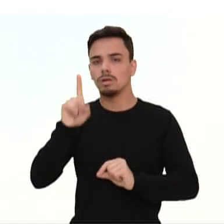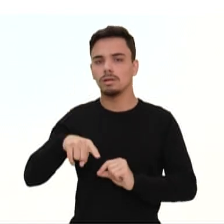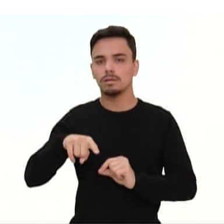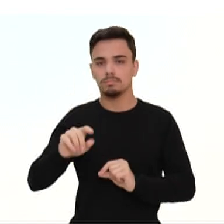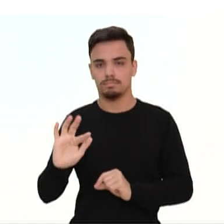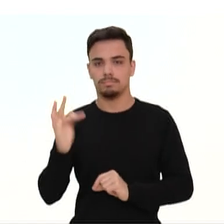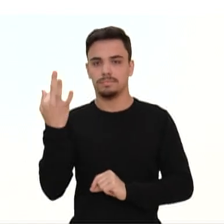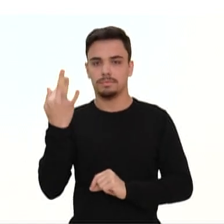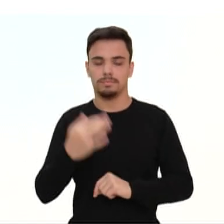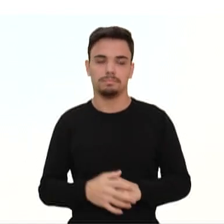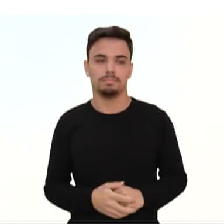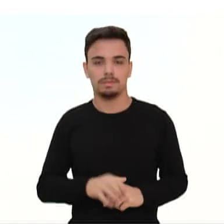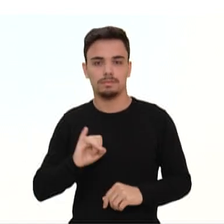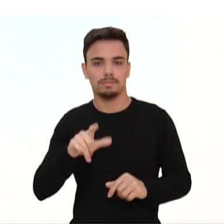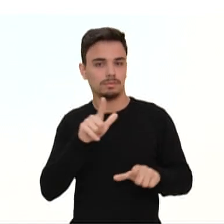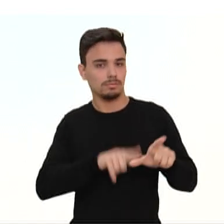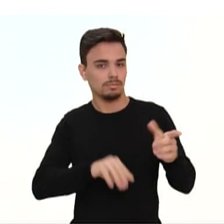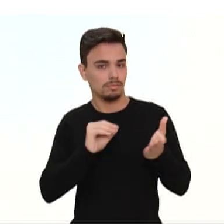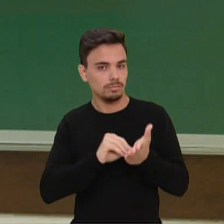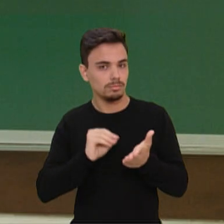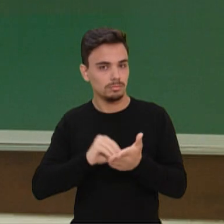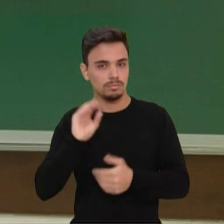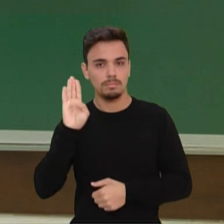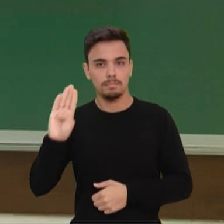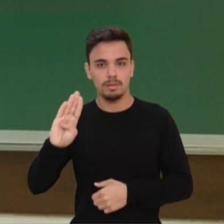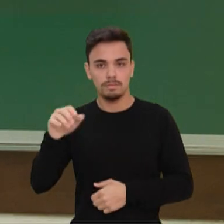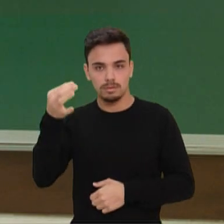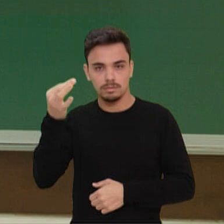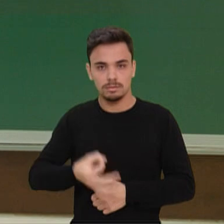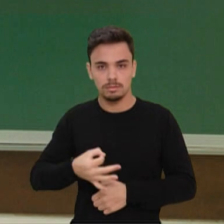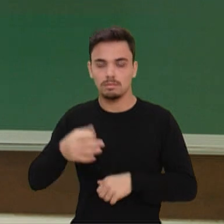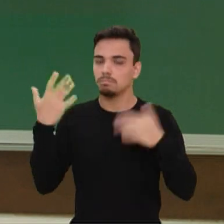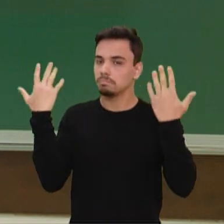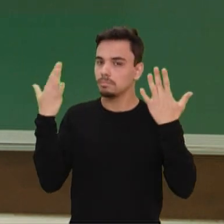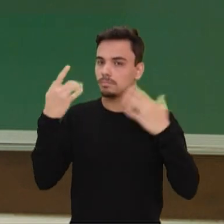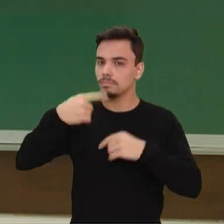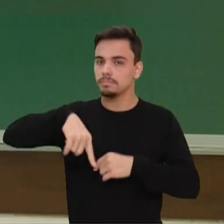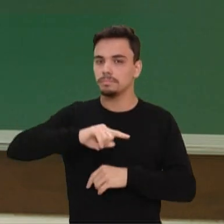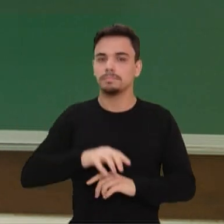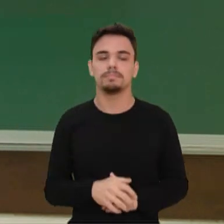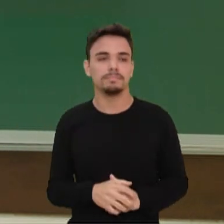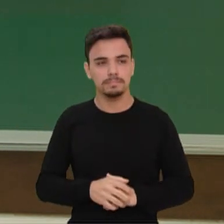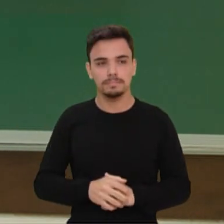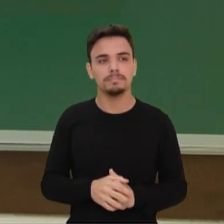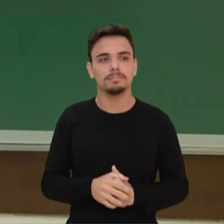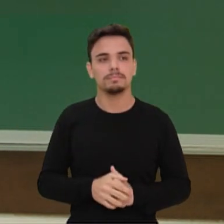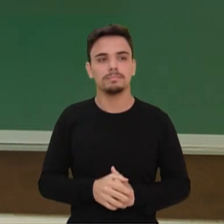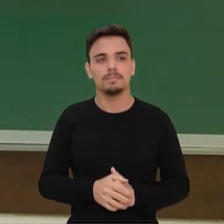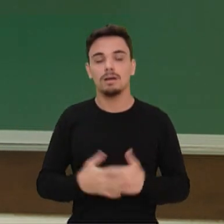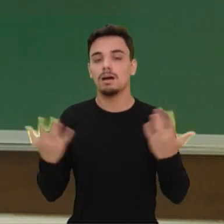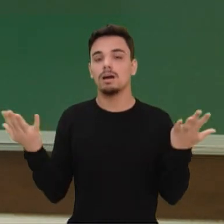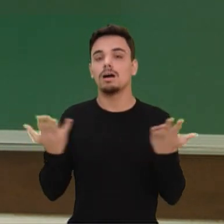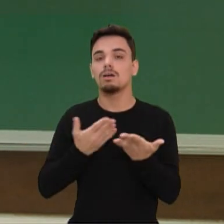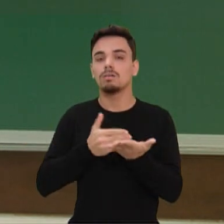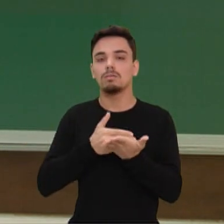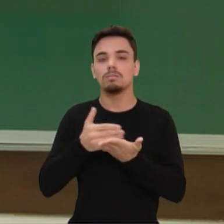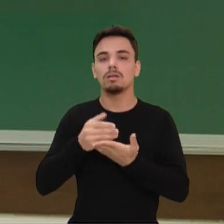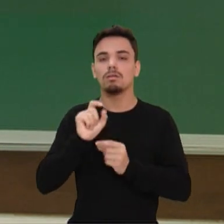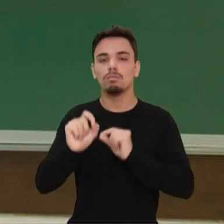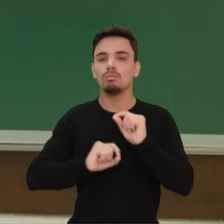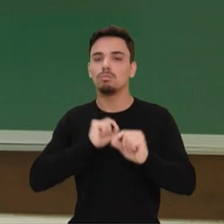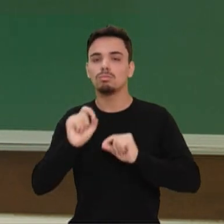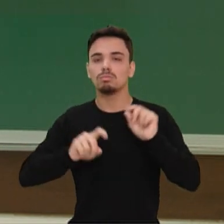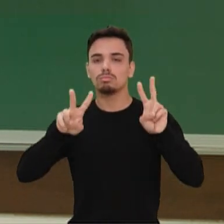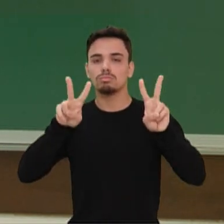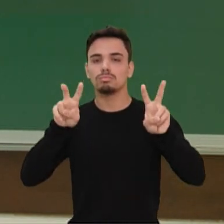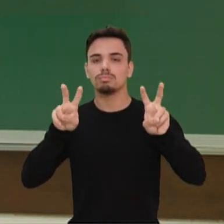falsa. Então, se você marcou a alternativa B, você acertou. Meus parabéns. Vamos então começar a estudar um